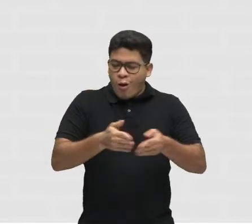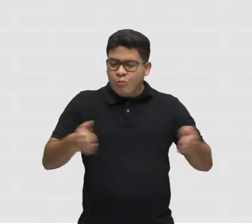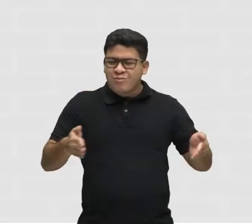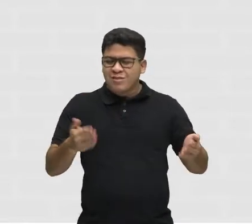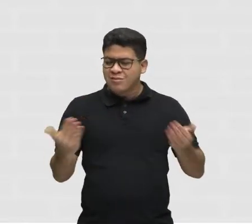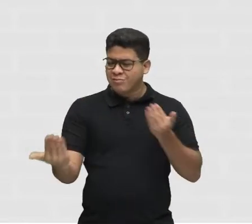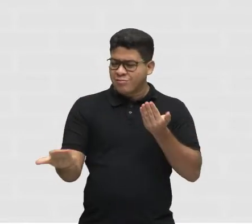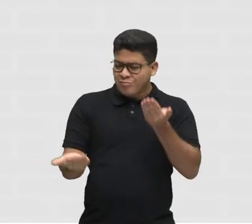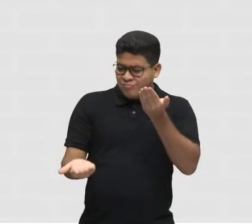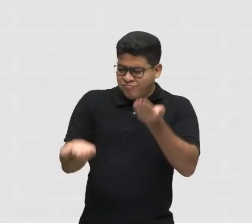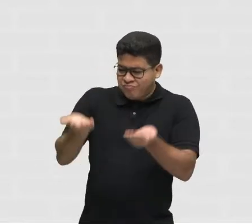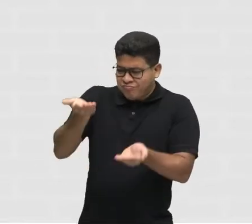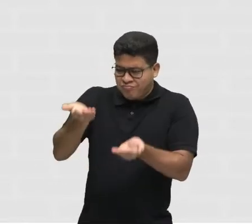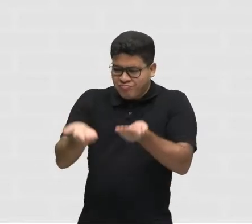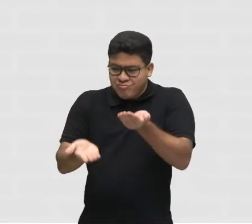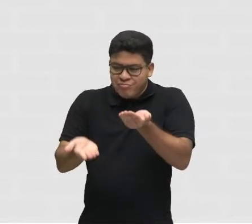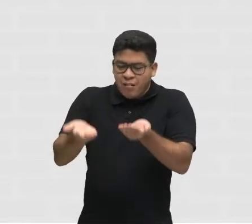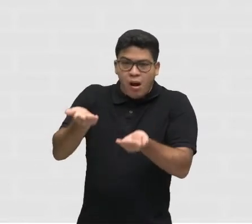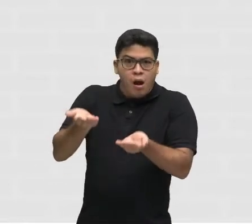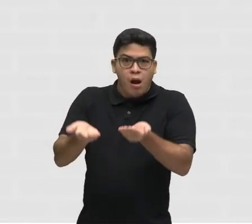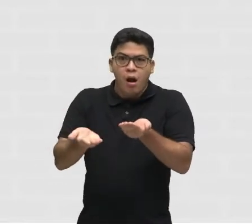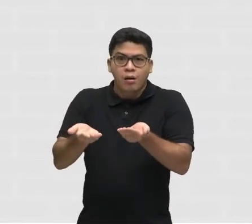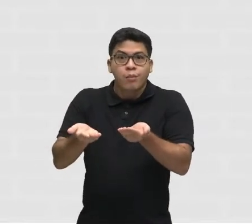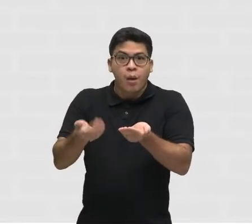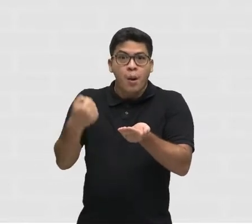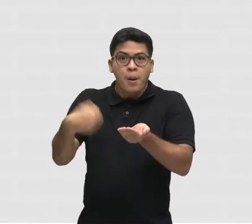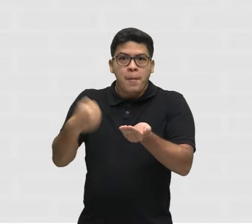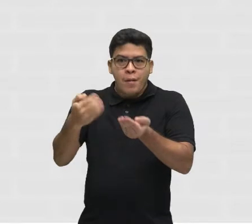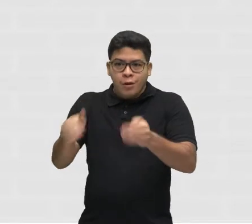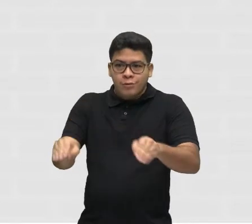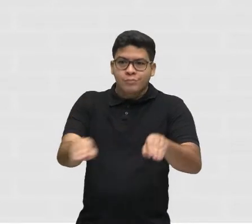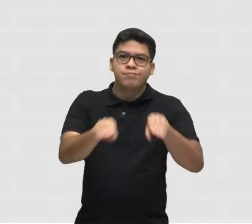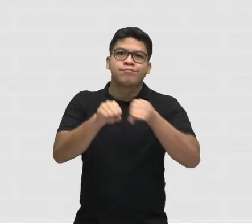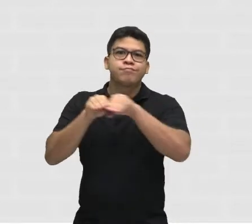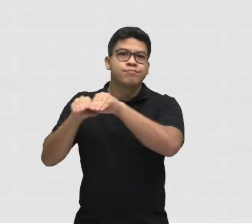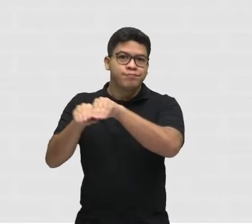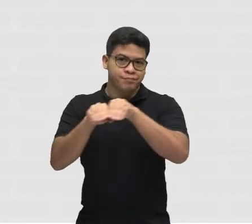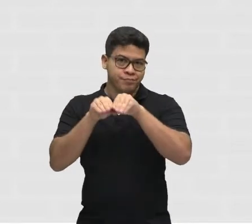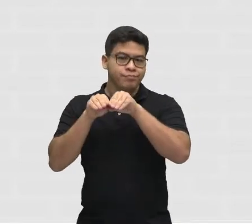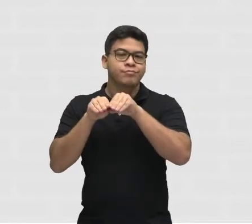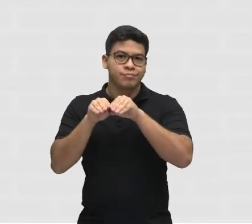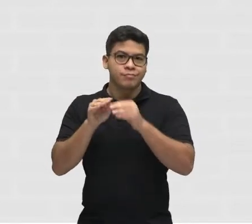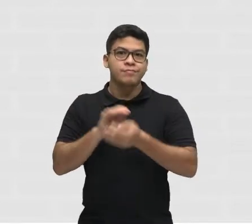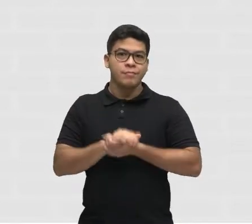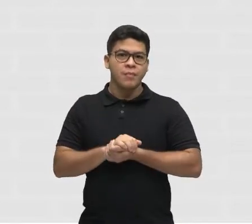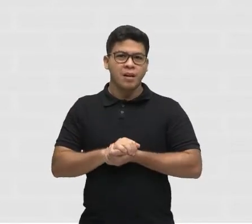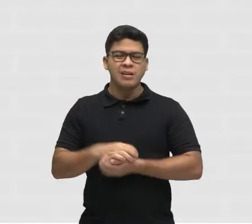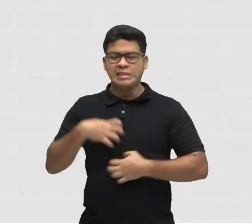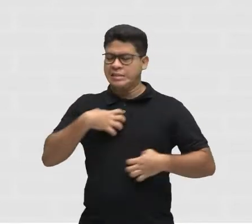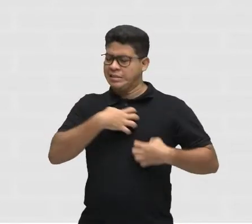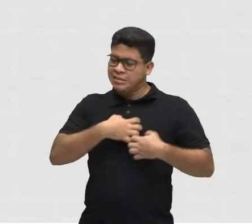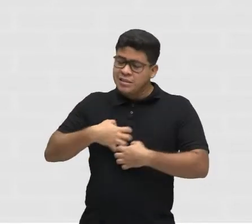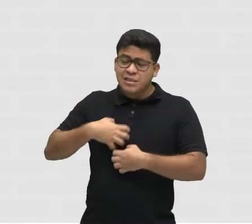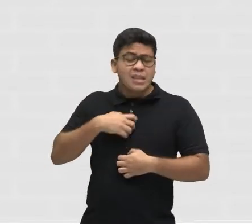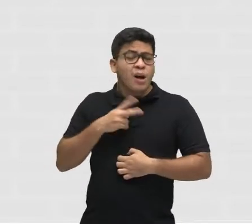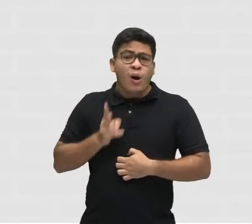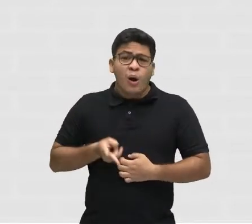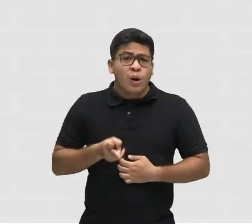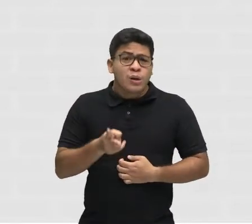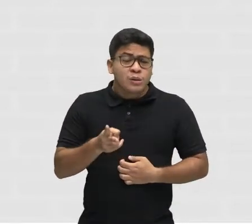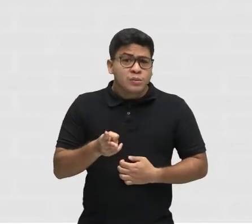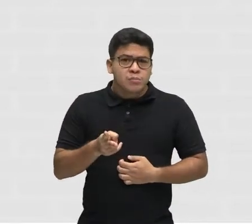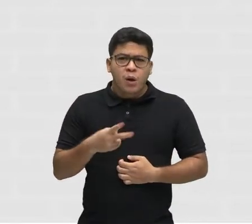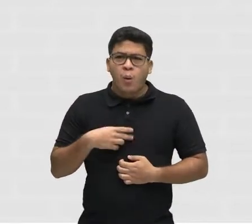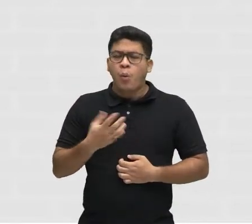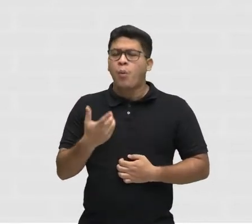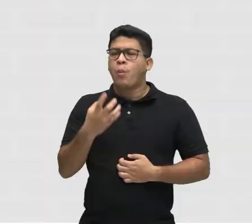das nossas réguas, a gente já está fazendo bem grande aquele que padece de sofrimento. Né? Ah, tá sofrendo porque o